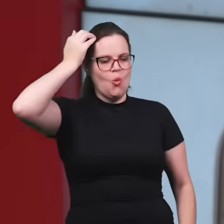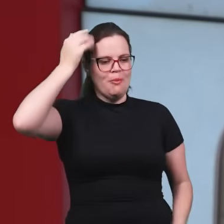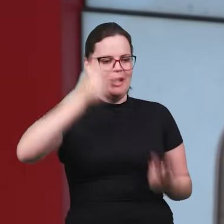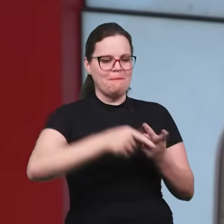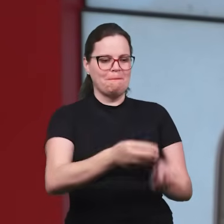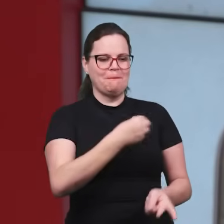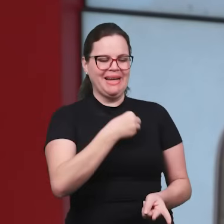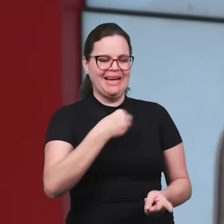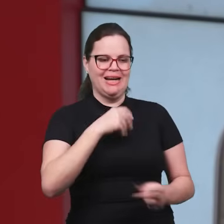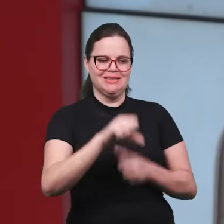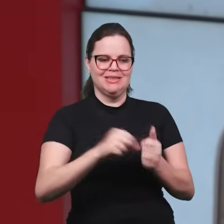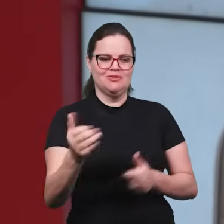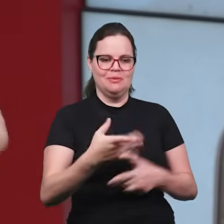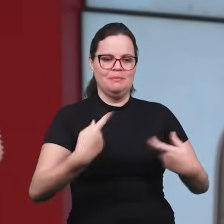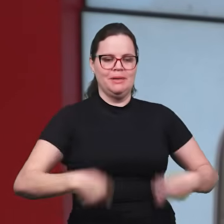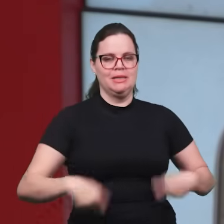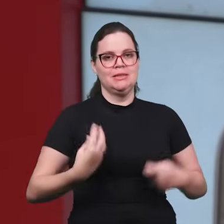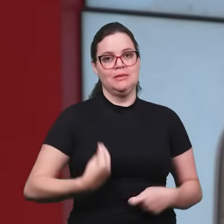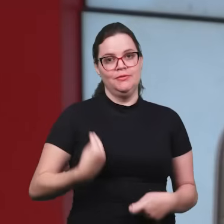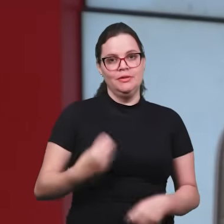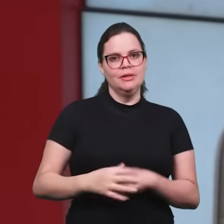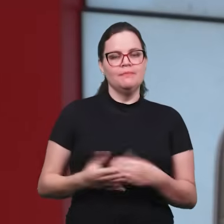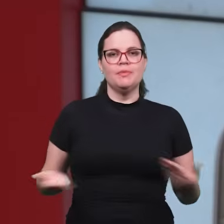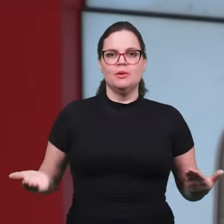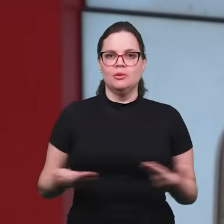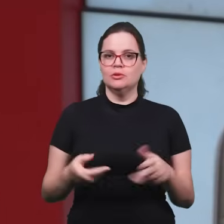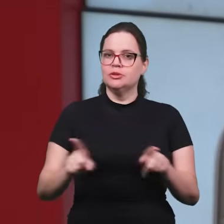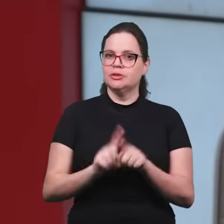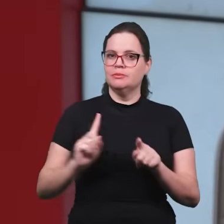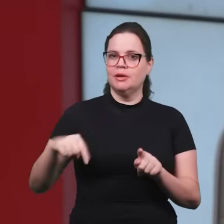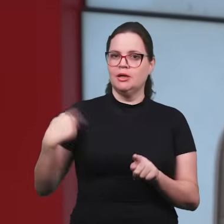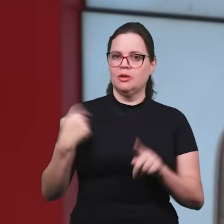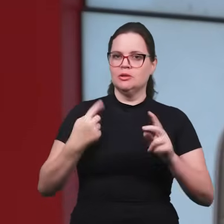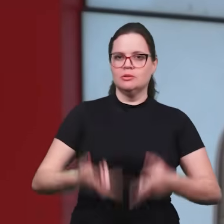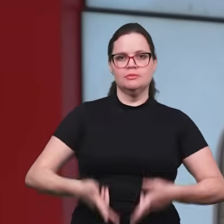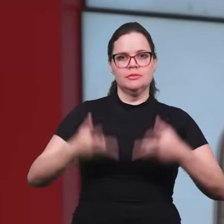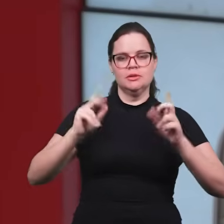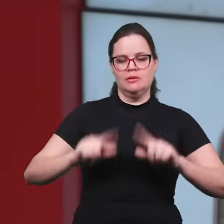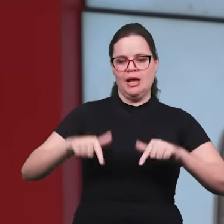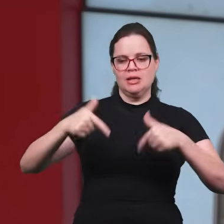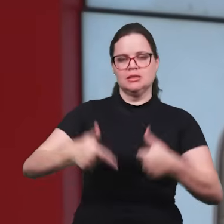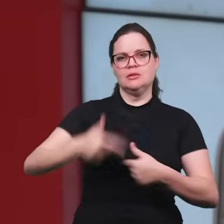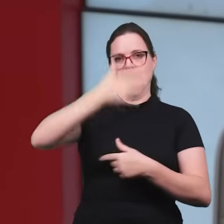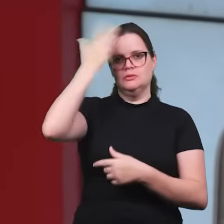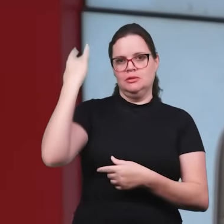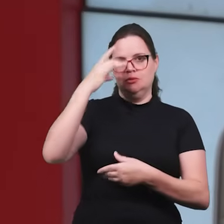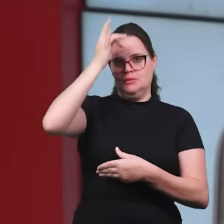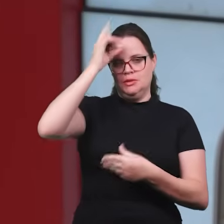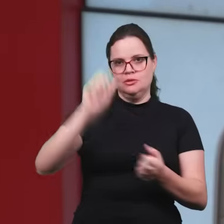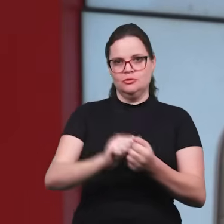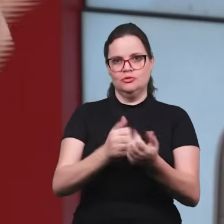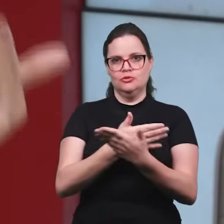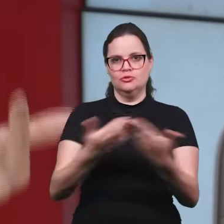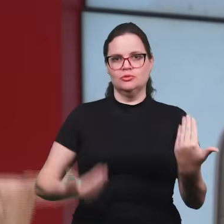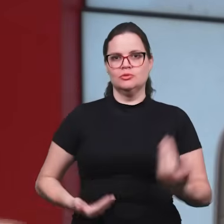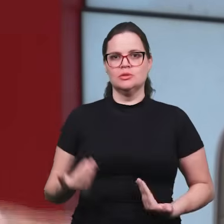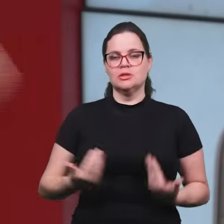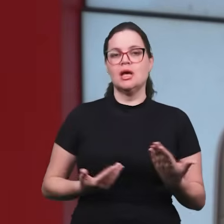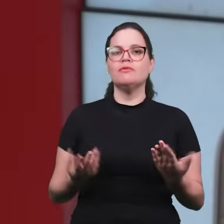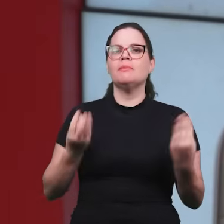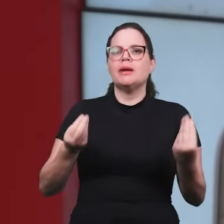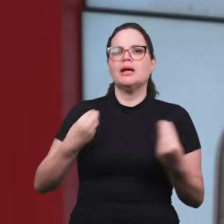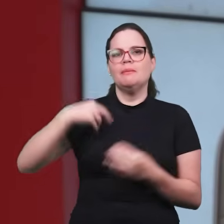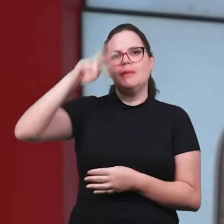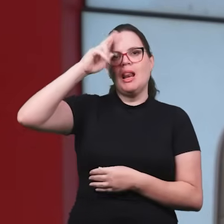transformada. E hoje nós vemos a atuação do Espírito Santo no meio da igreja para isso. Ele vem lembrar as palavras do